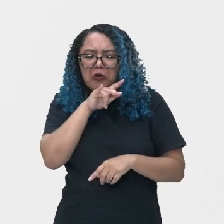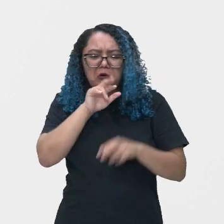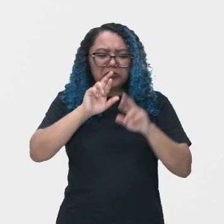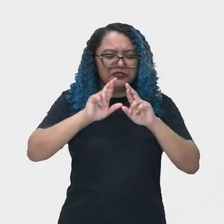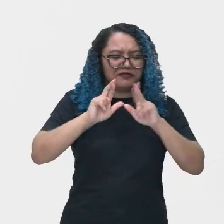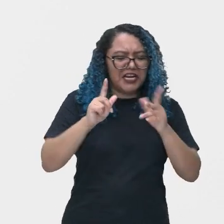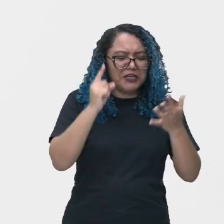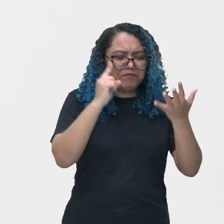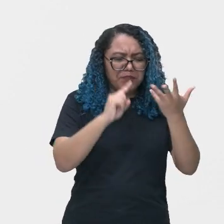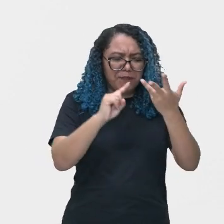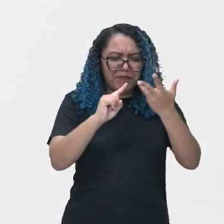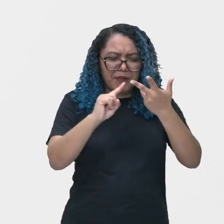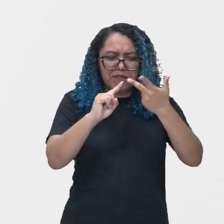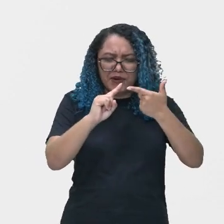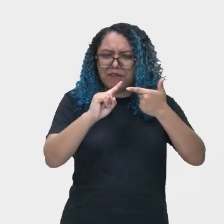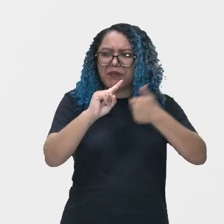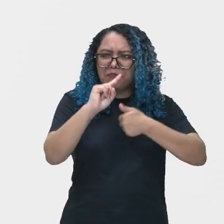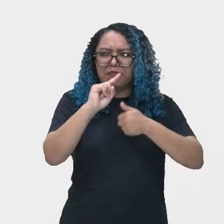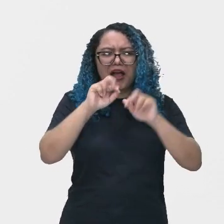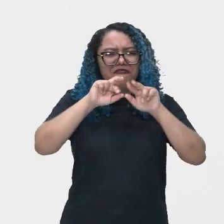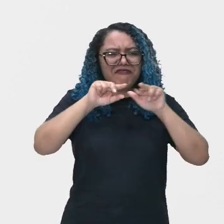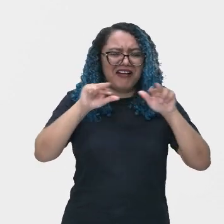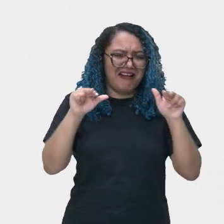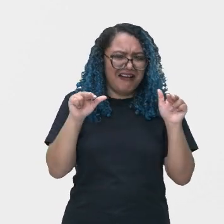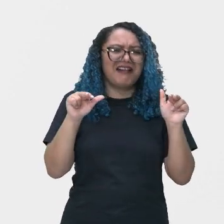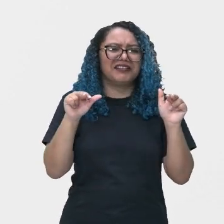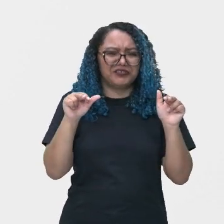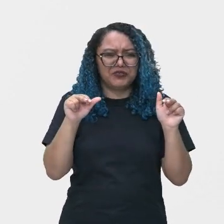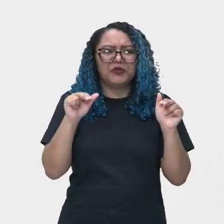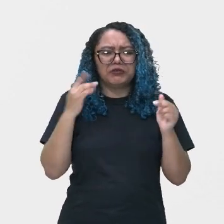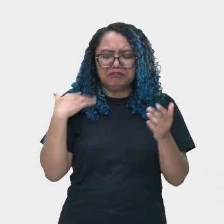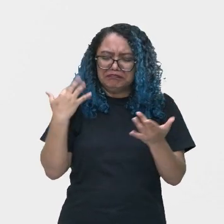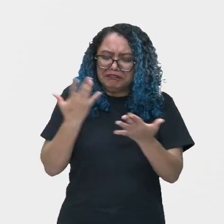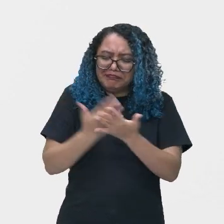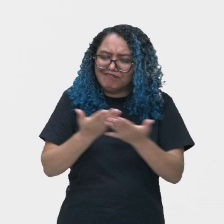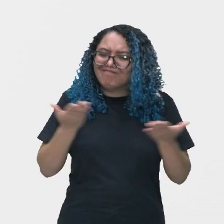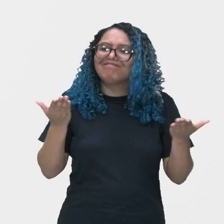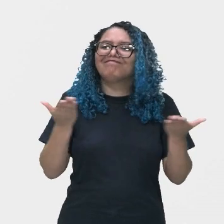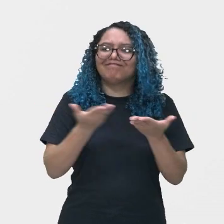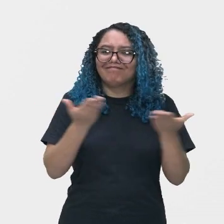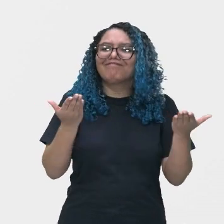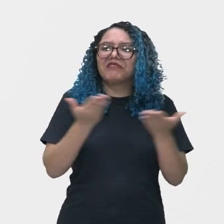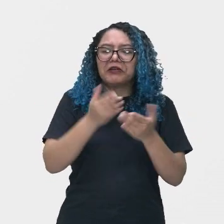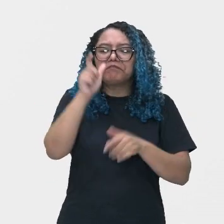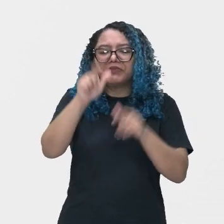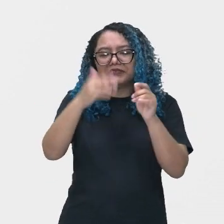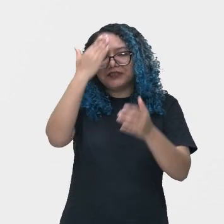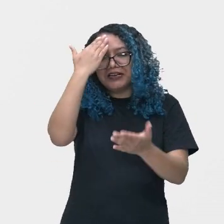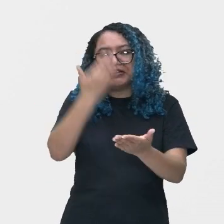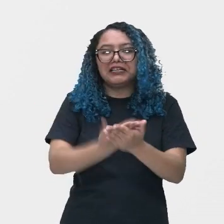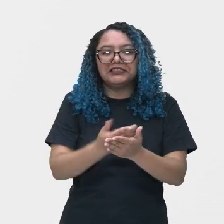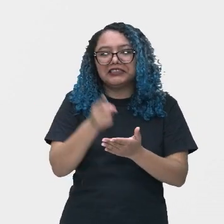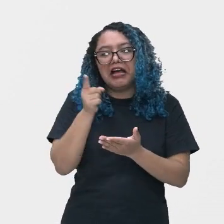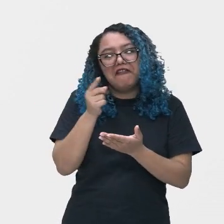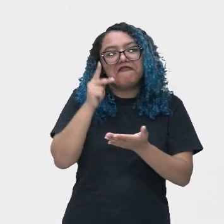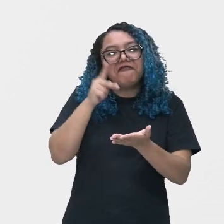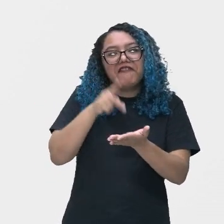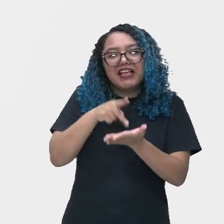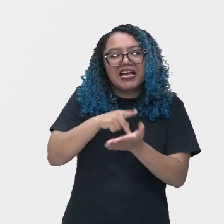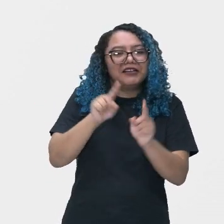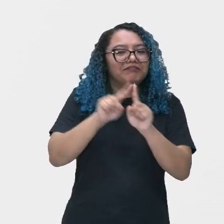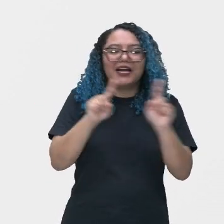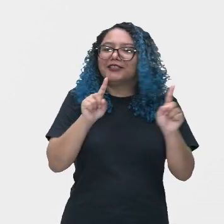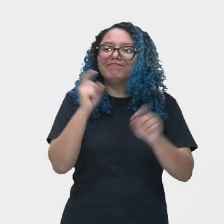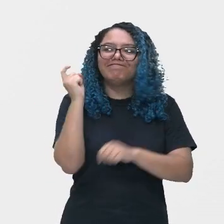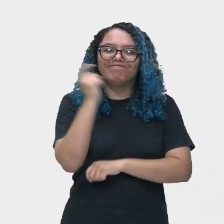que não sei o quê. Gente, até hoje, muita gente acha que isso é verdade, porém não é verdade,